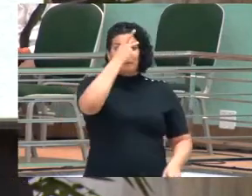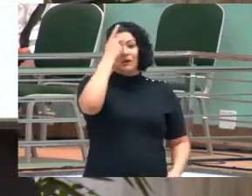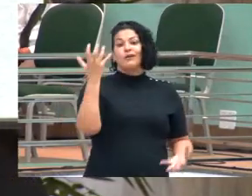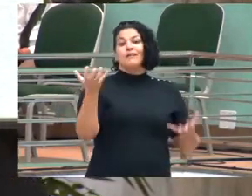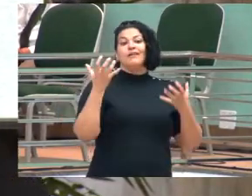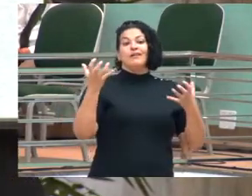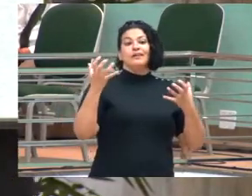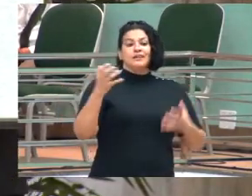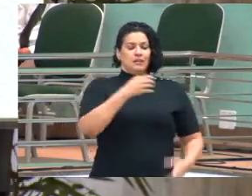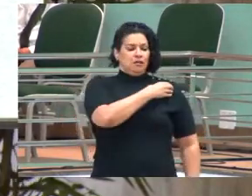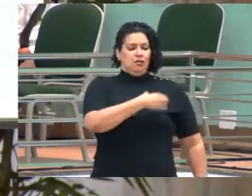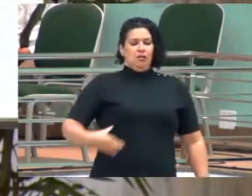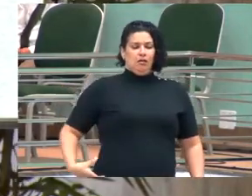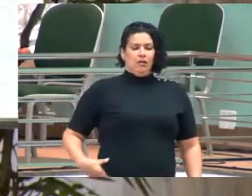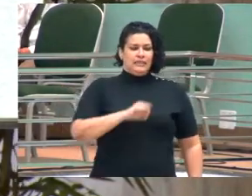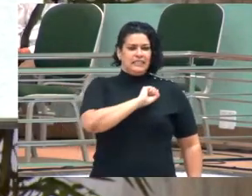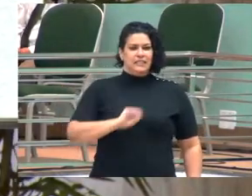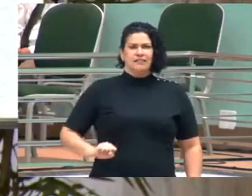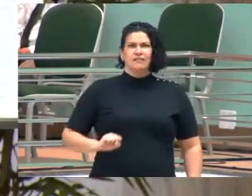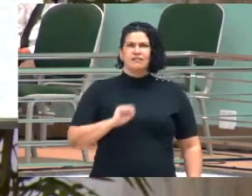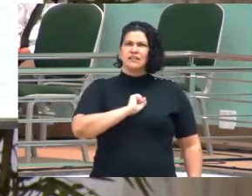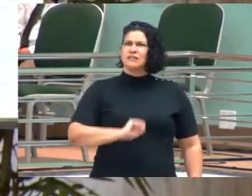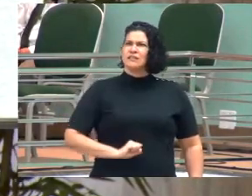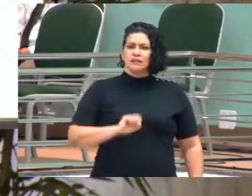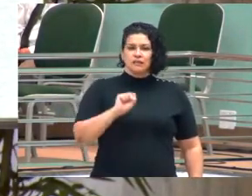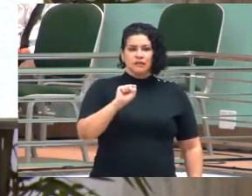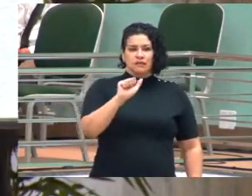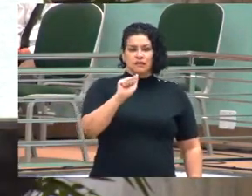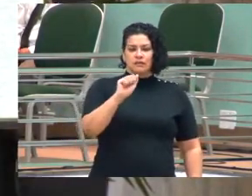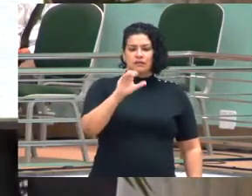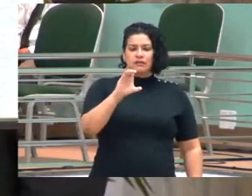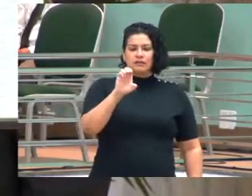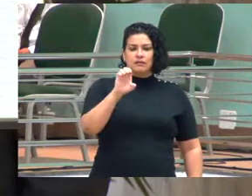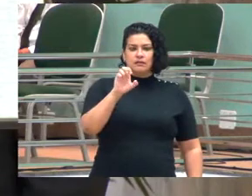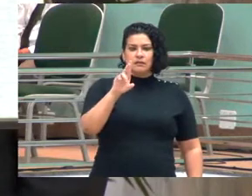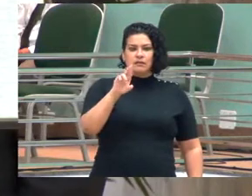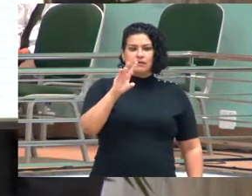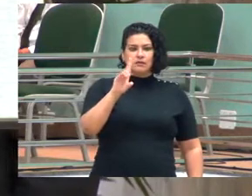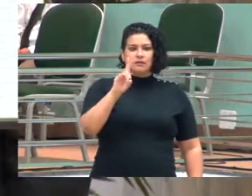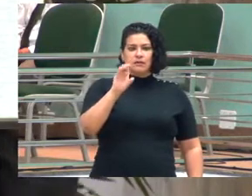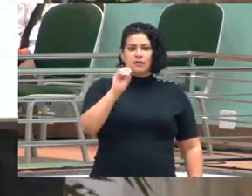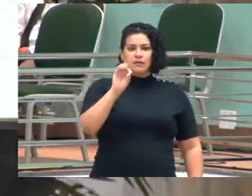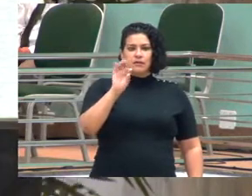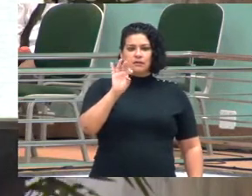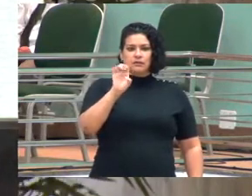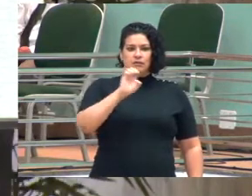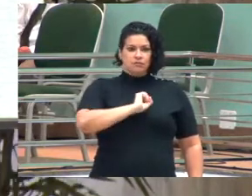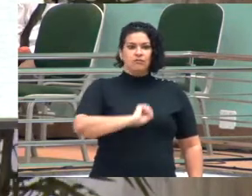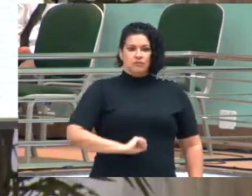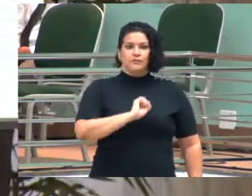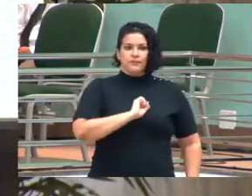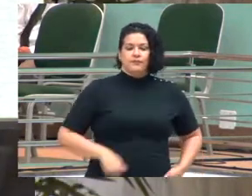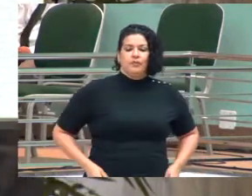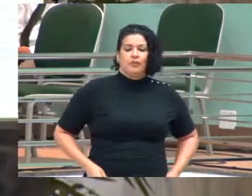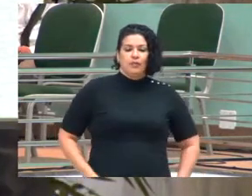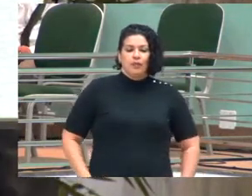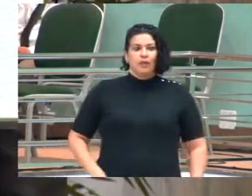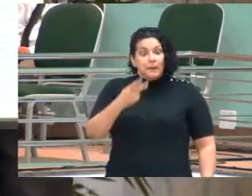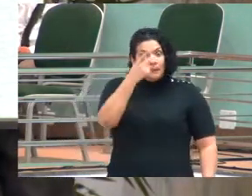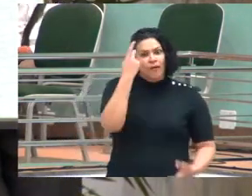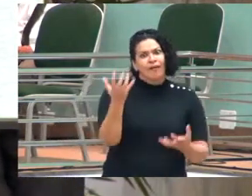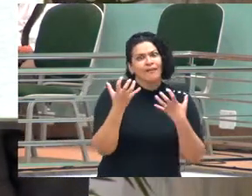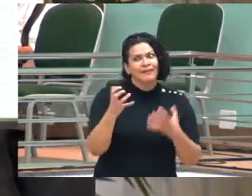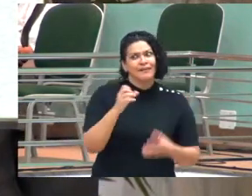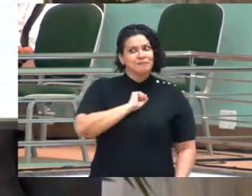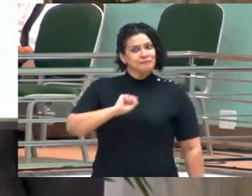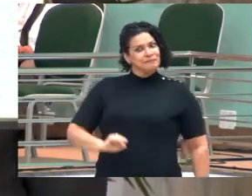Ptolomeus, eles eram do Egito. O que aconteceu foi que no ano 200 a.C., os Seleucidas, que